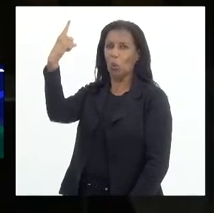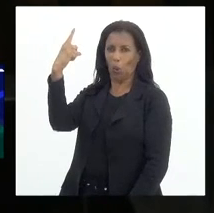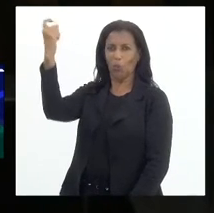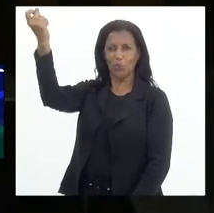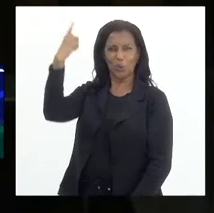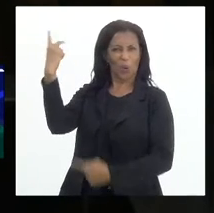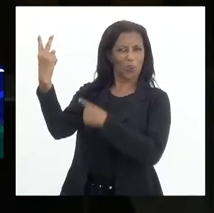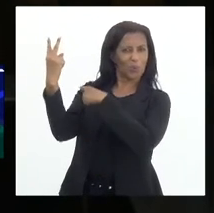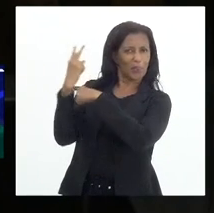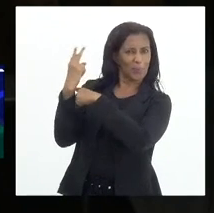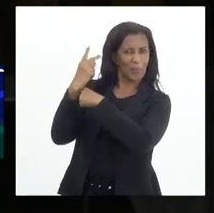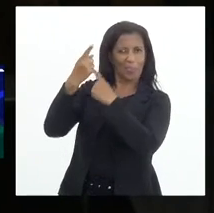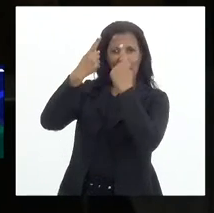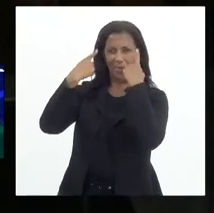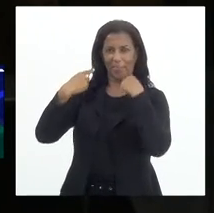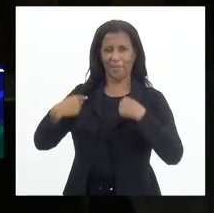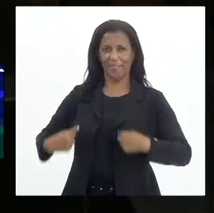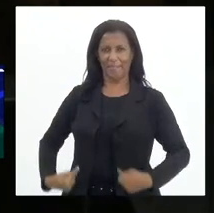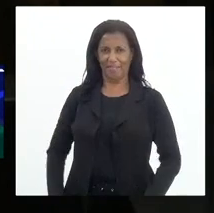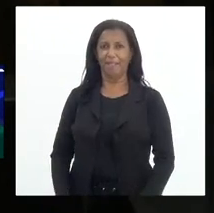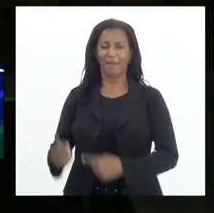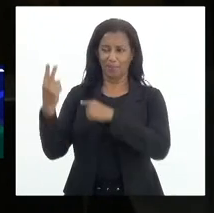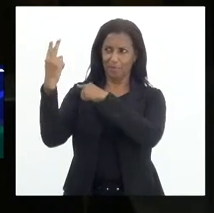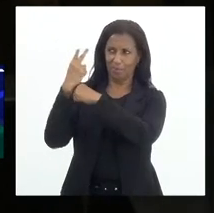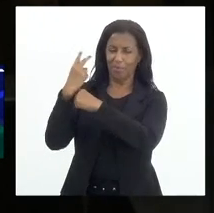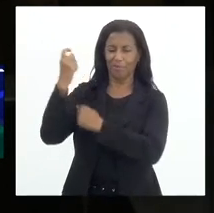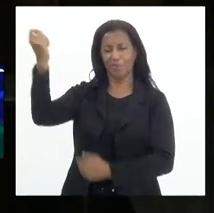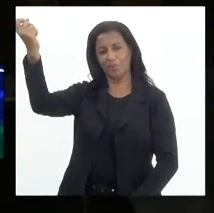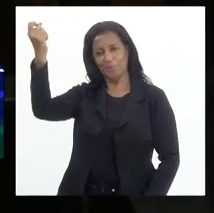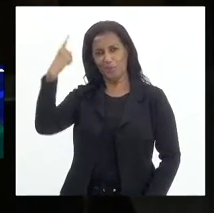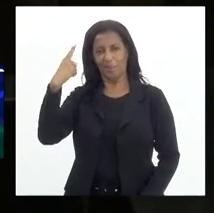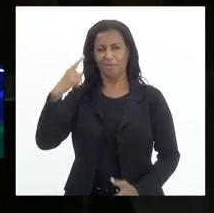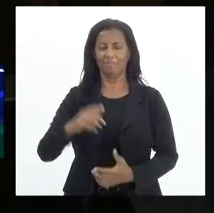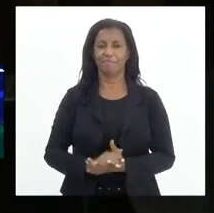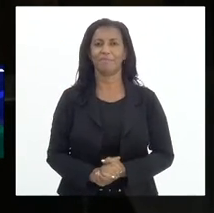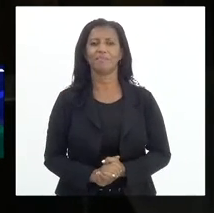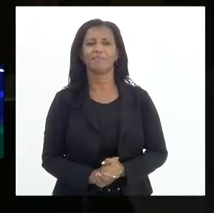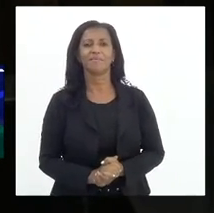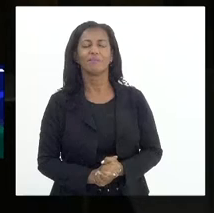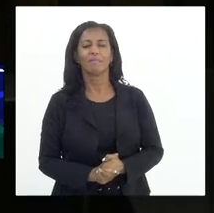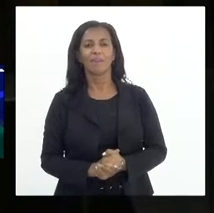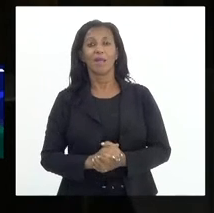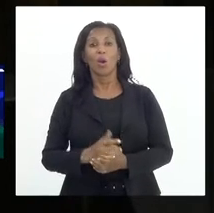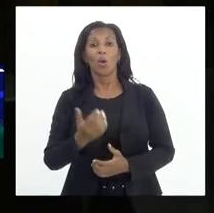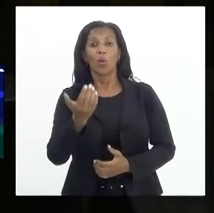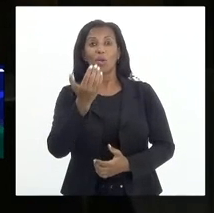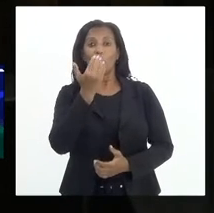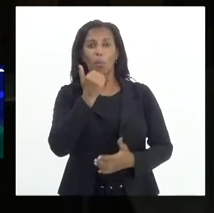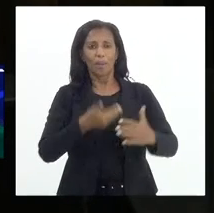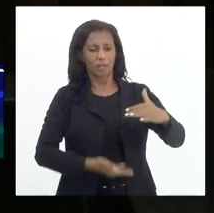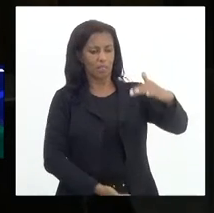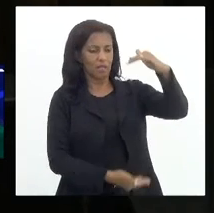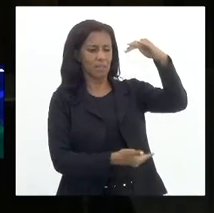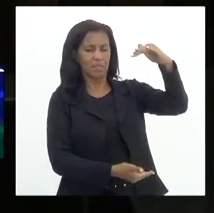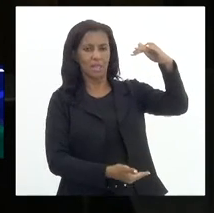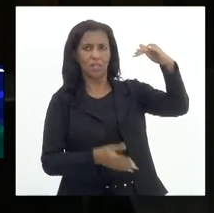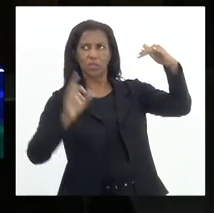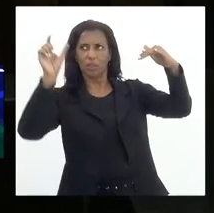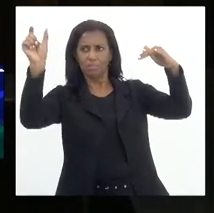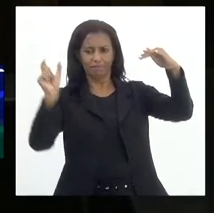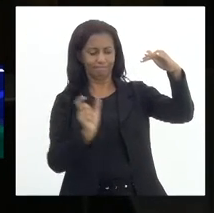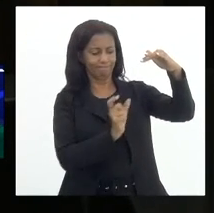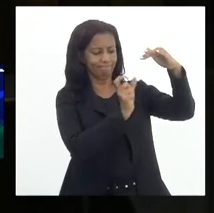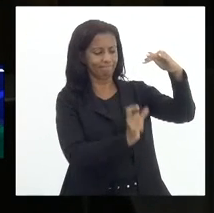popularmente a gente chama de protetor solar, na cesta básica, para